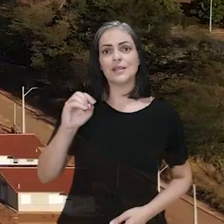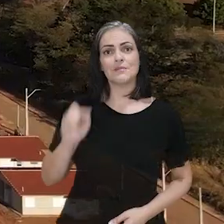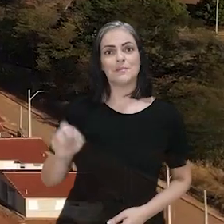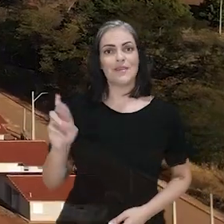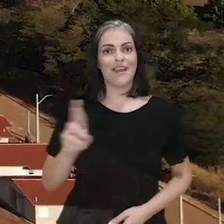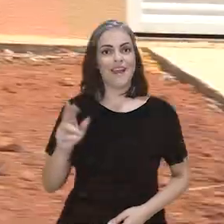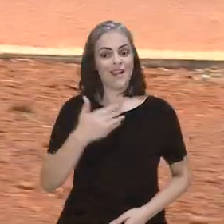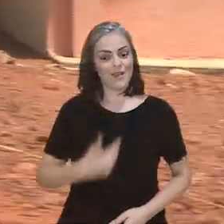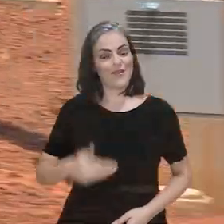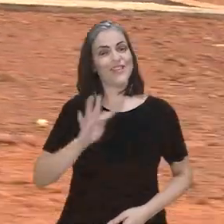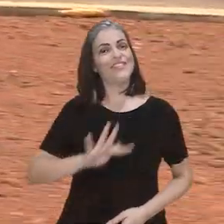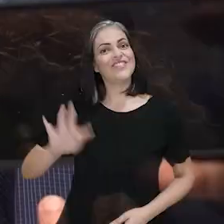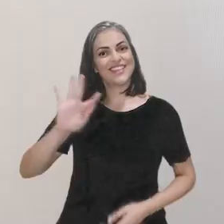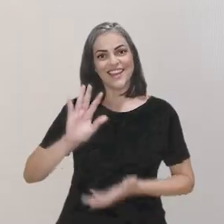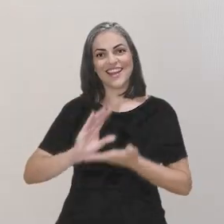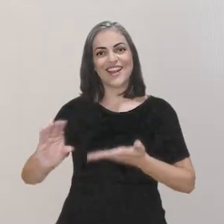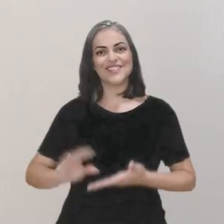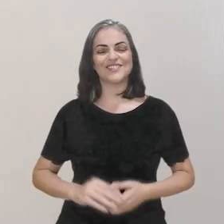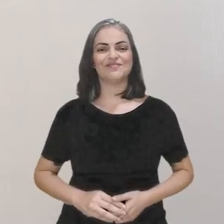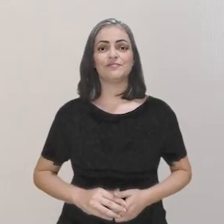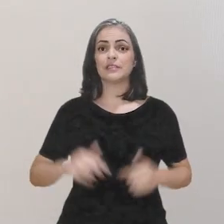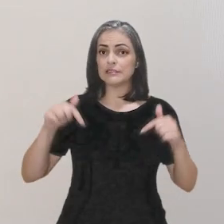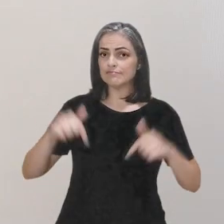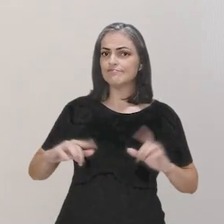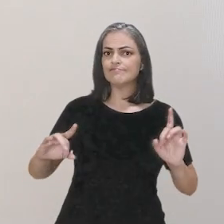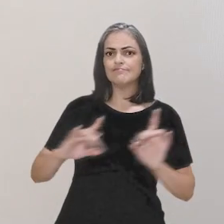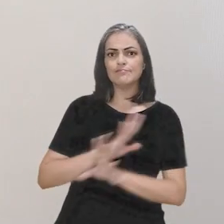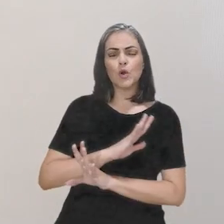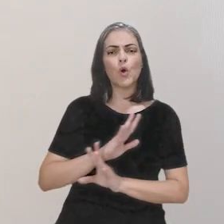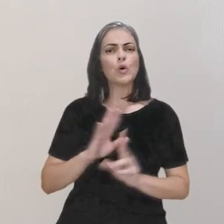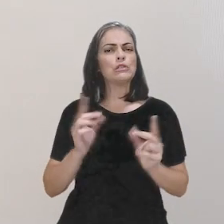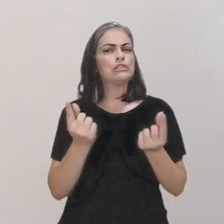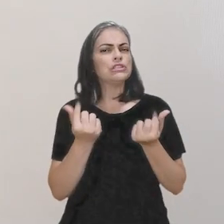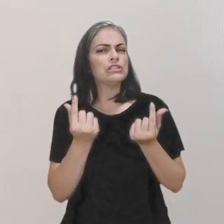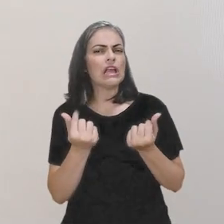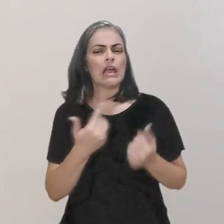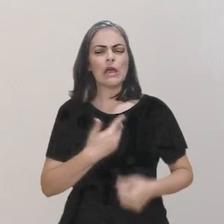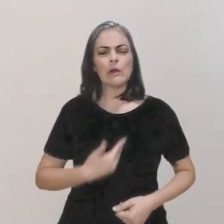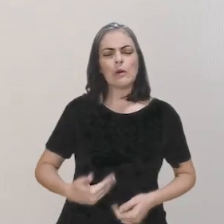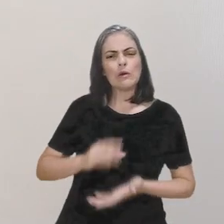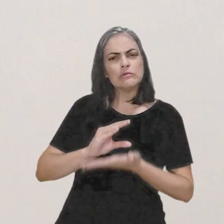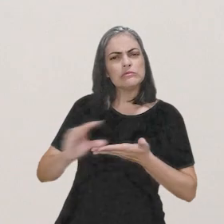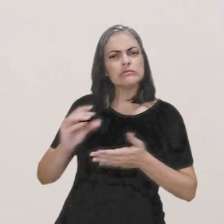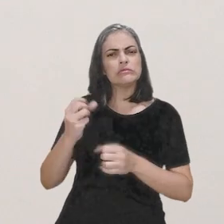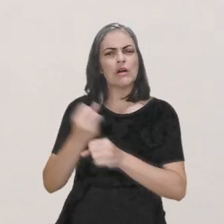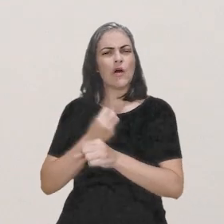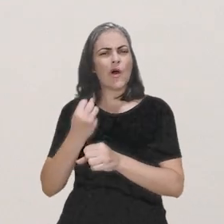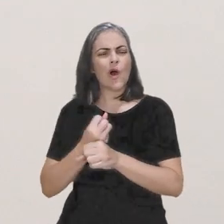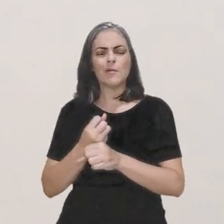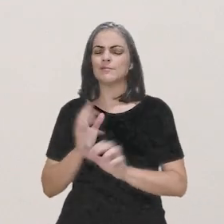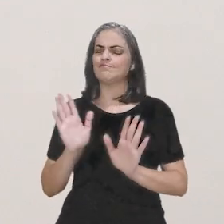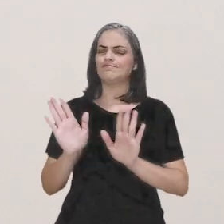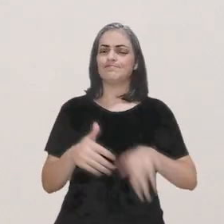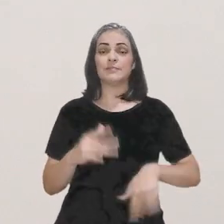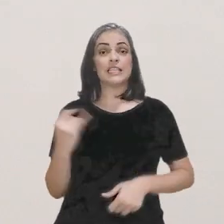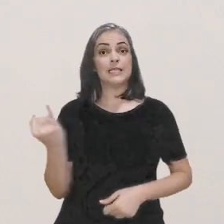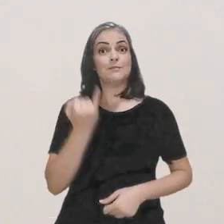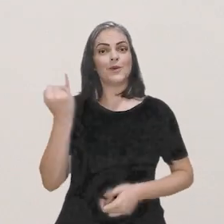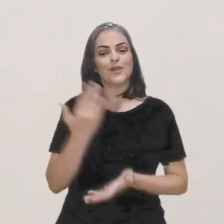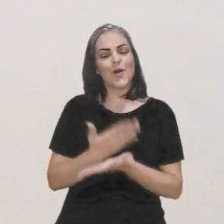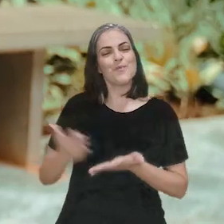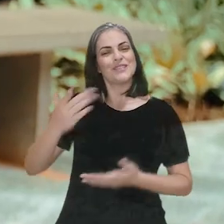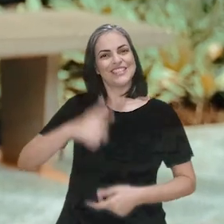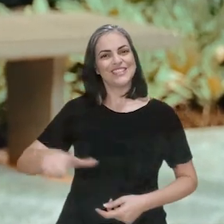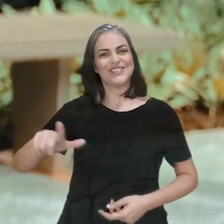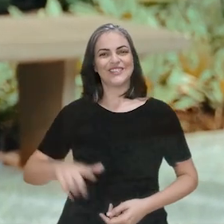R$38.400.000 em investimentos federais. Isso aqui não se trata de dinheiro, isso aqui não se trata de recurso público, isso aqui não se trata de obra. Isso aqui se